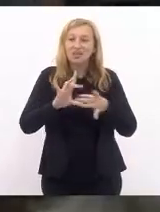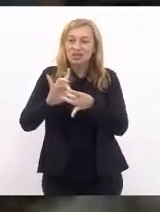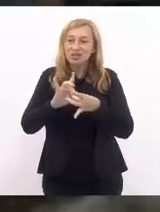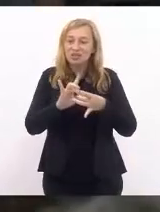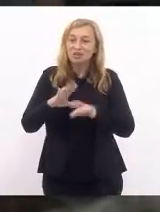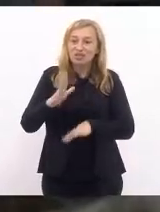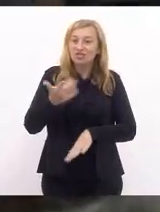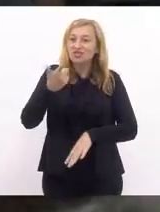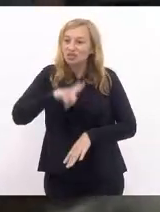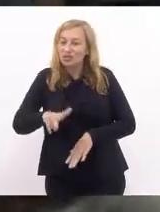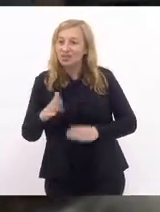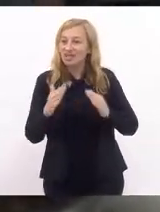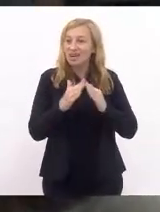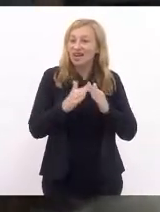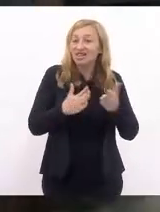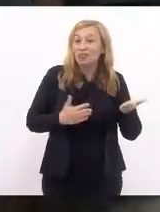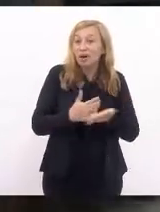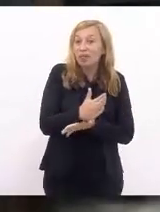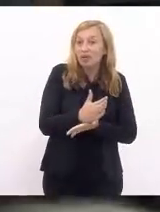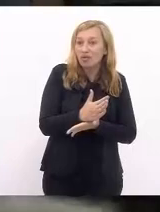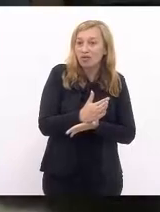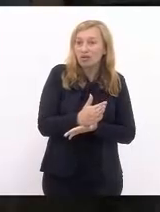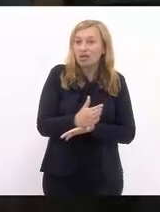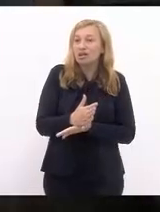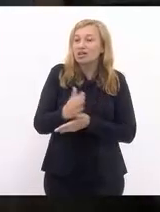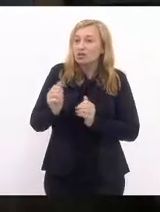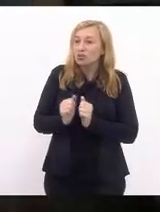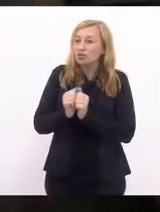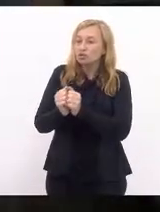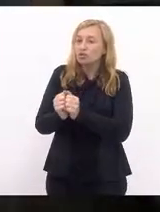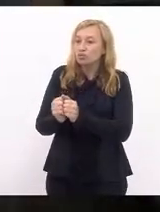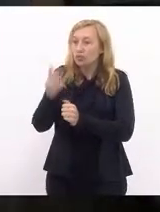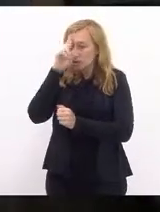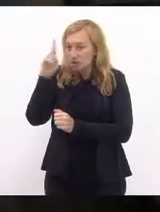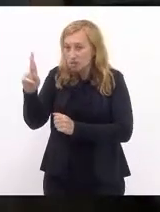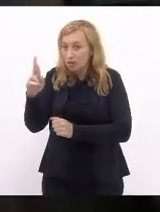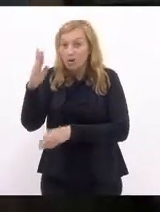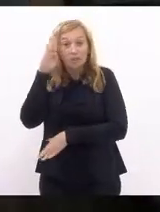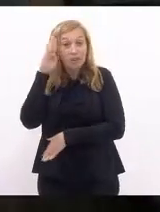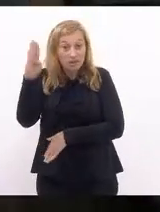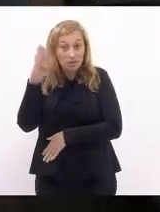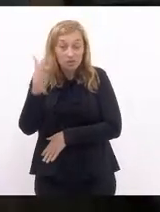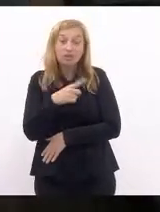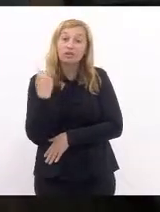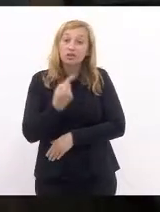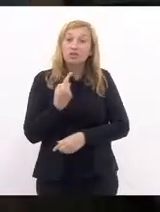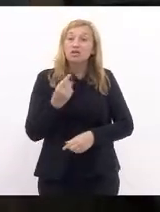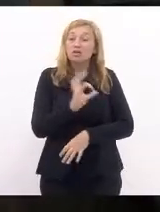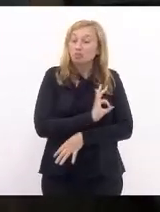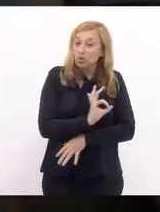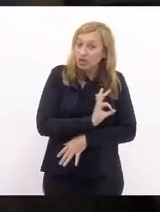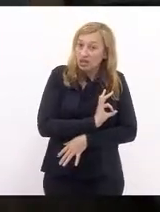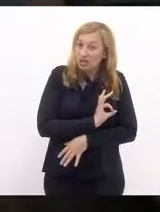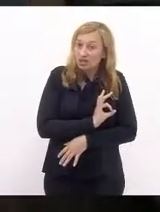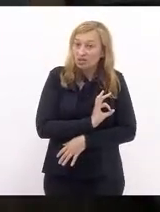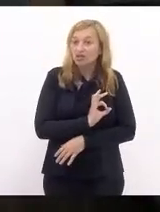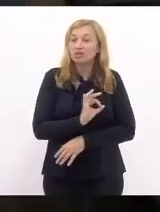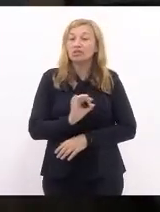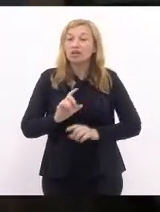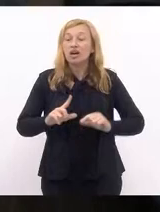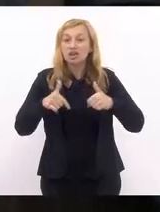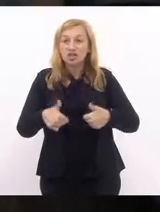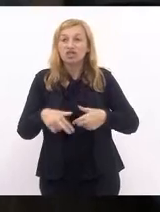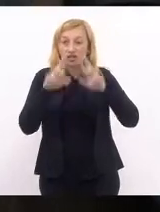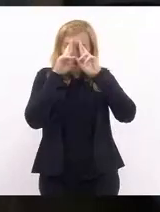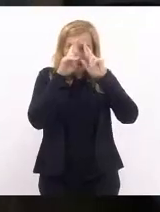une mais uma vez para provar algo sobre sua Batuta que é fundamental para as nossas polícias num grande gesto